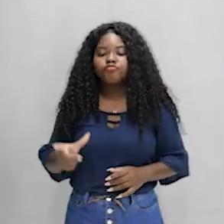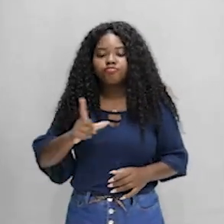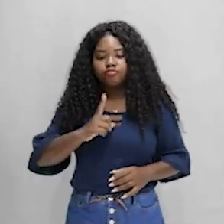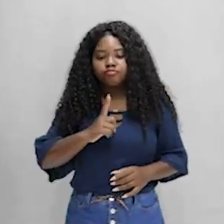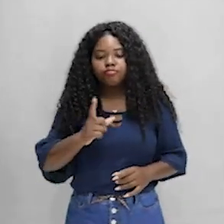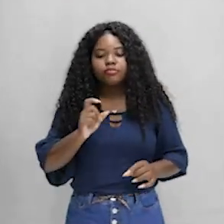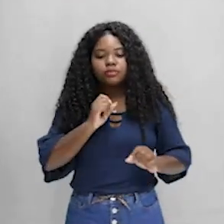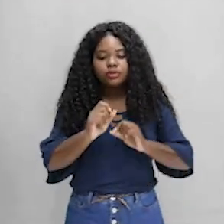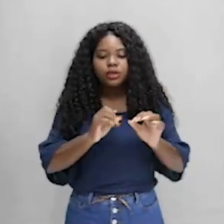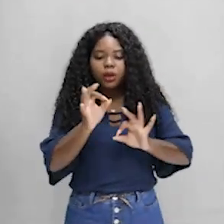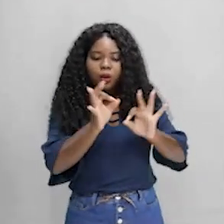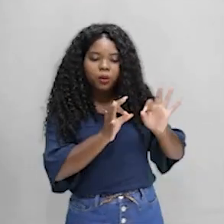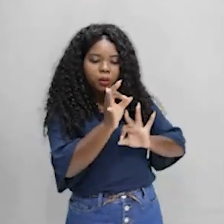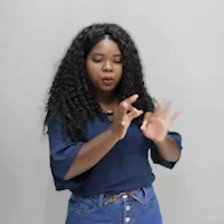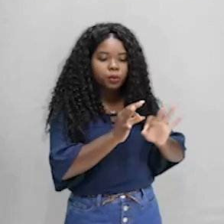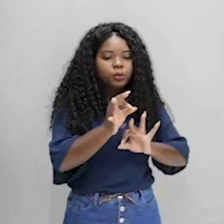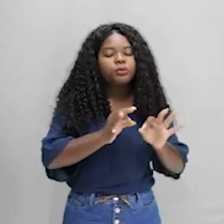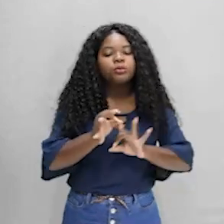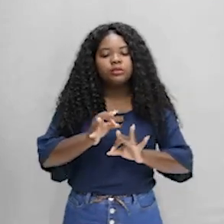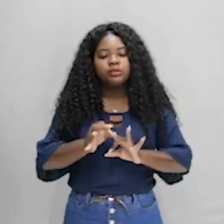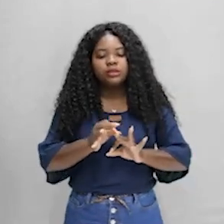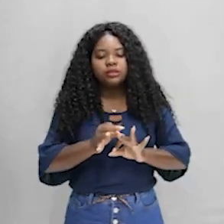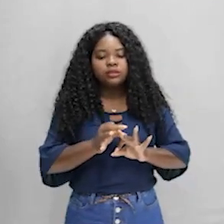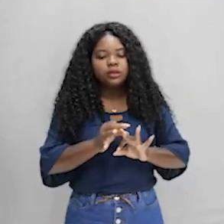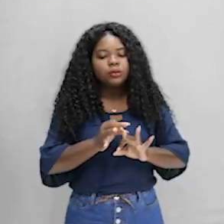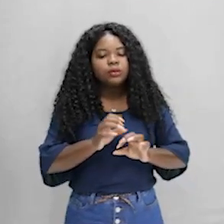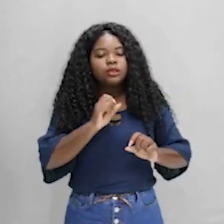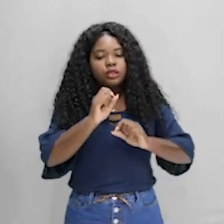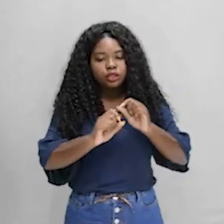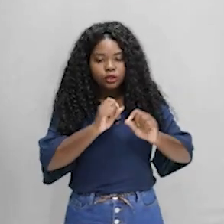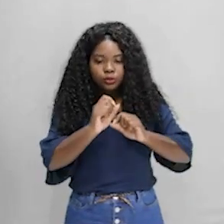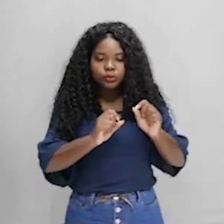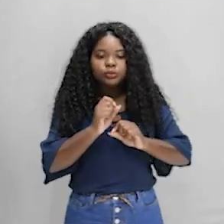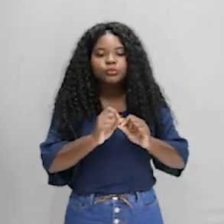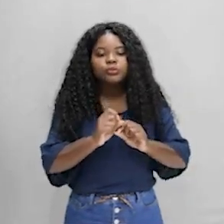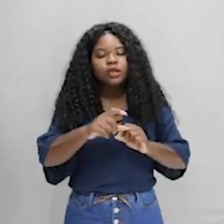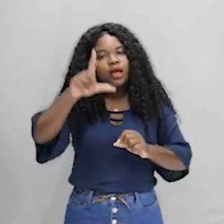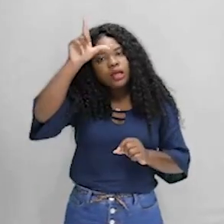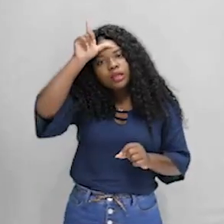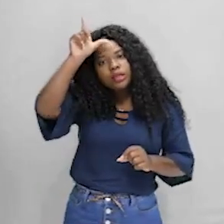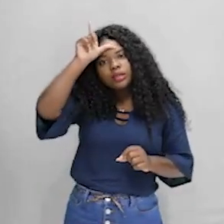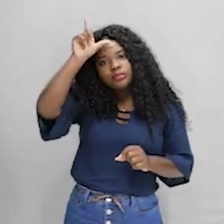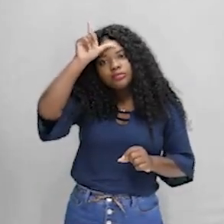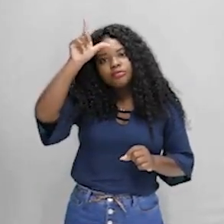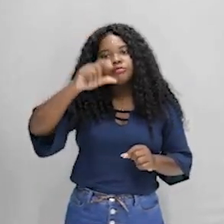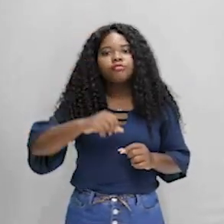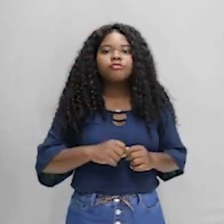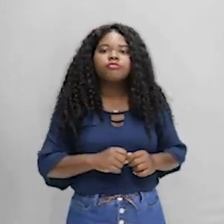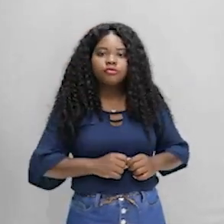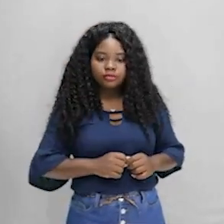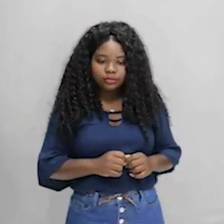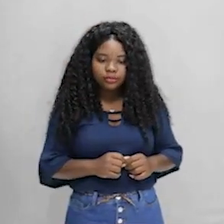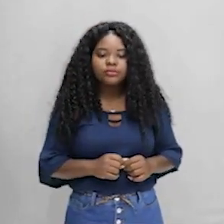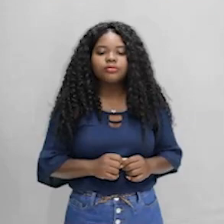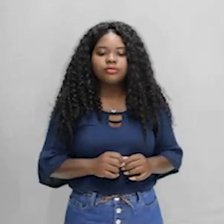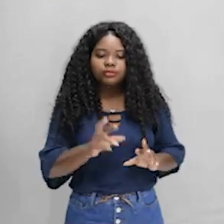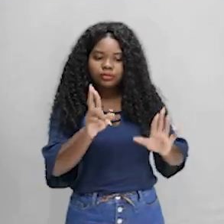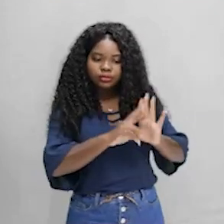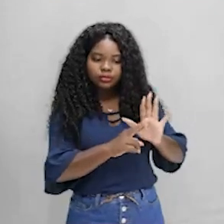instituições que regem essas regras. Isso é esporte. Está aqui o conceito de esportes para